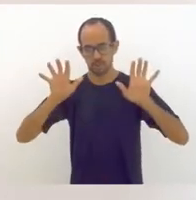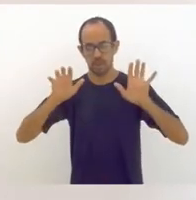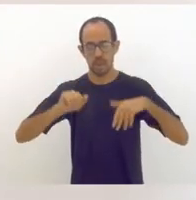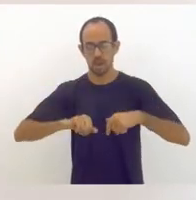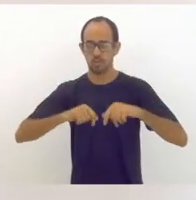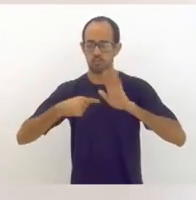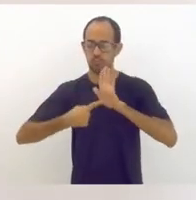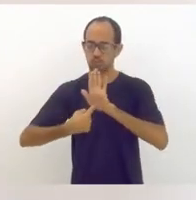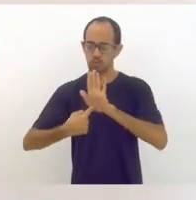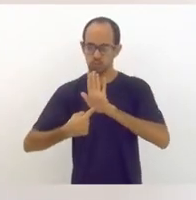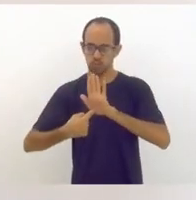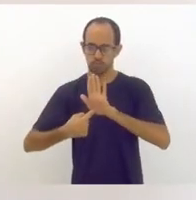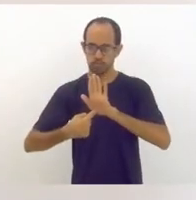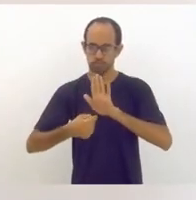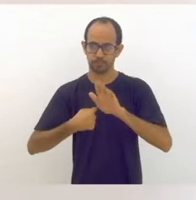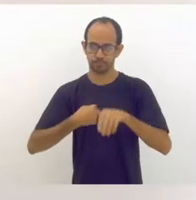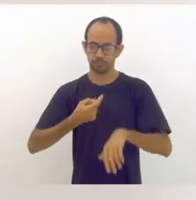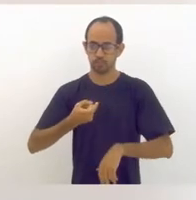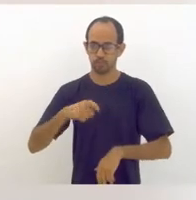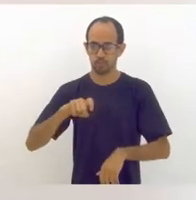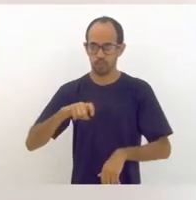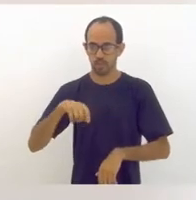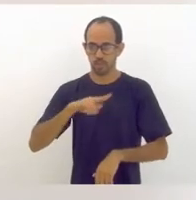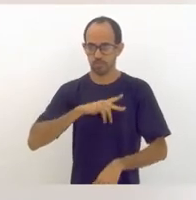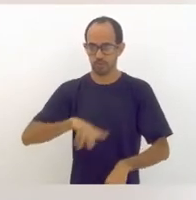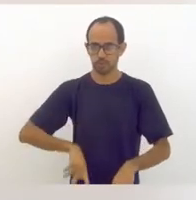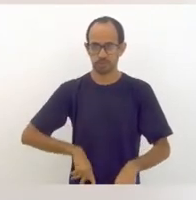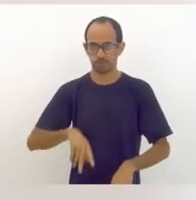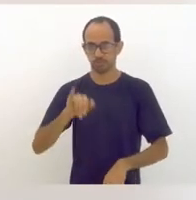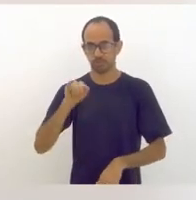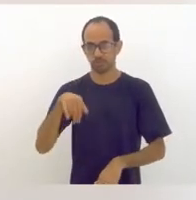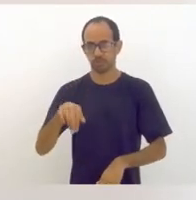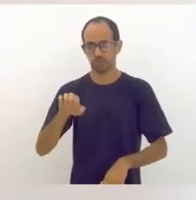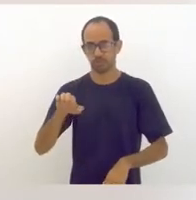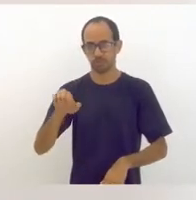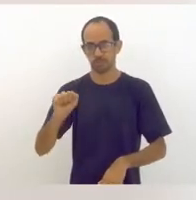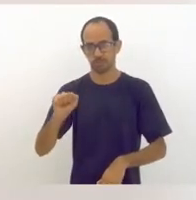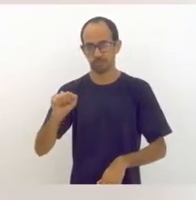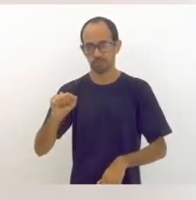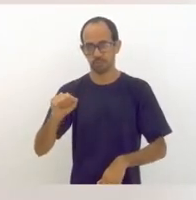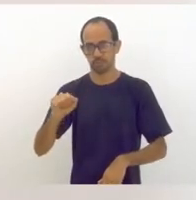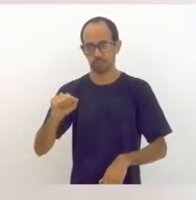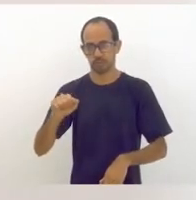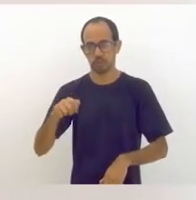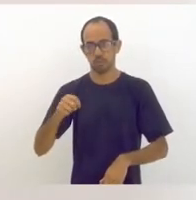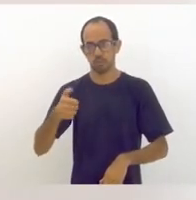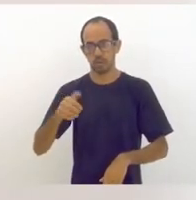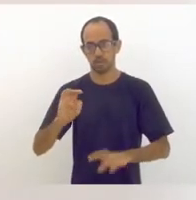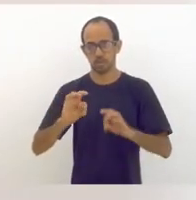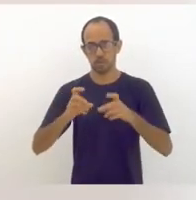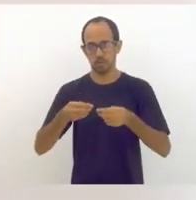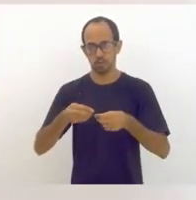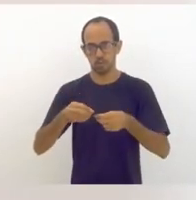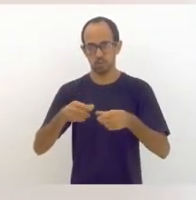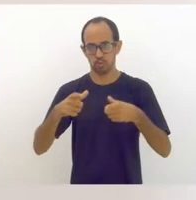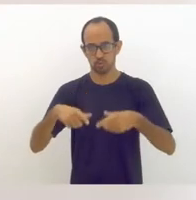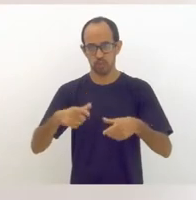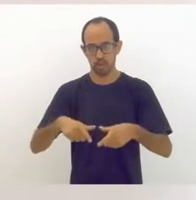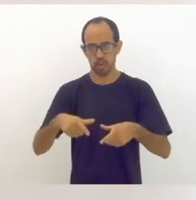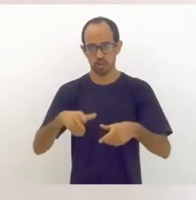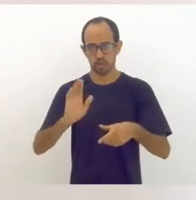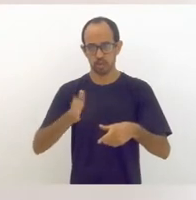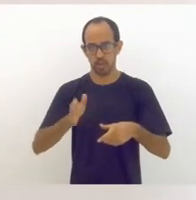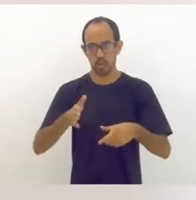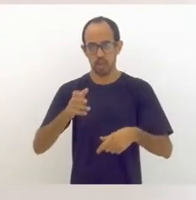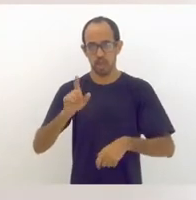e aí eu falo aqui como ex-presidente do INEA, praticamente todas as áreas que estão incluídas no refúgio já são APPs.